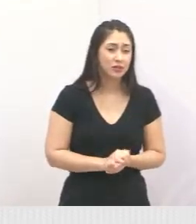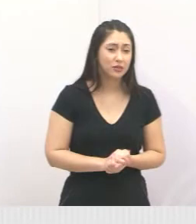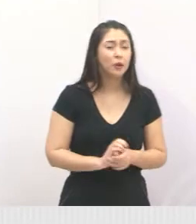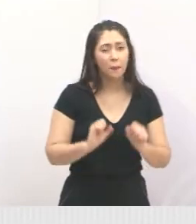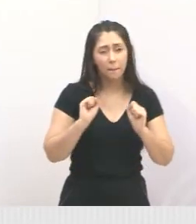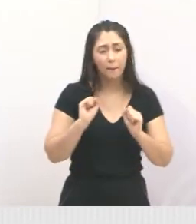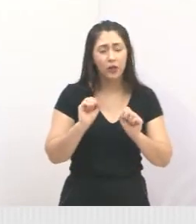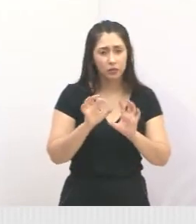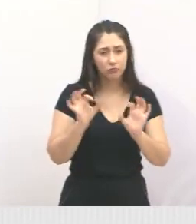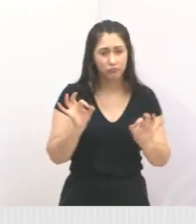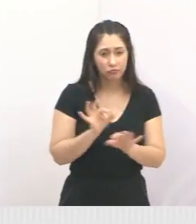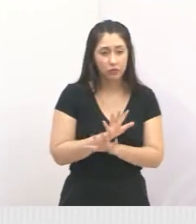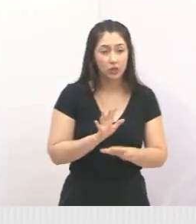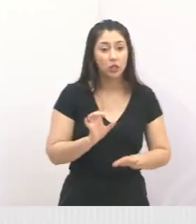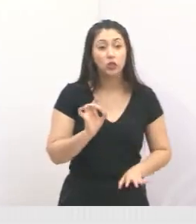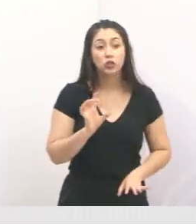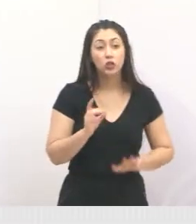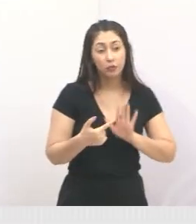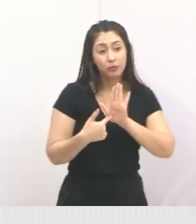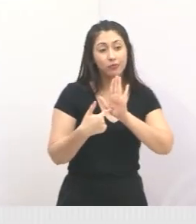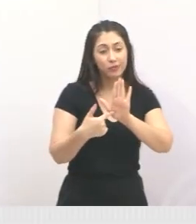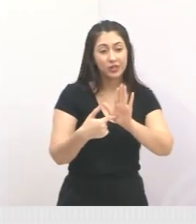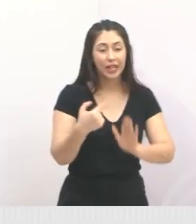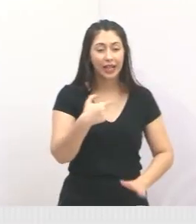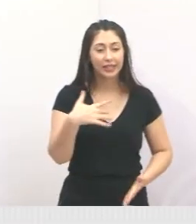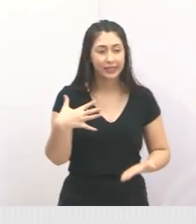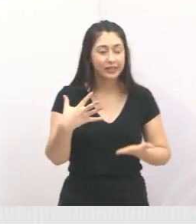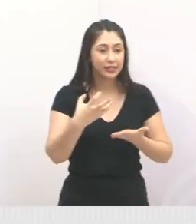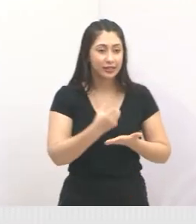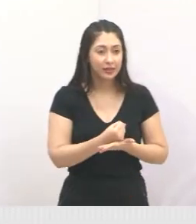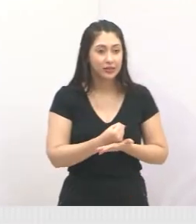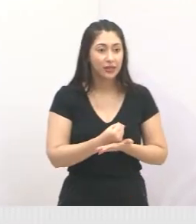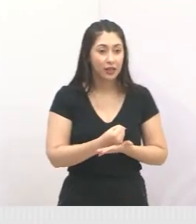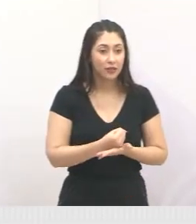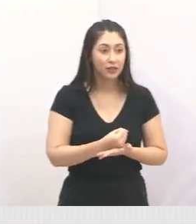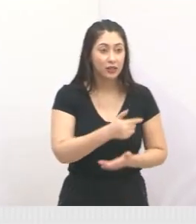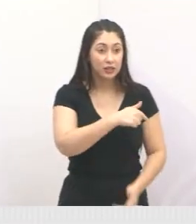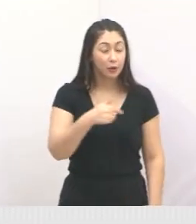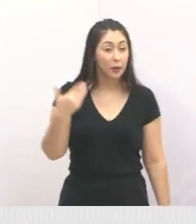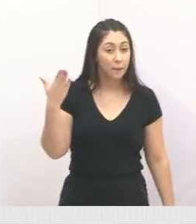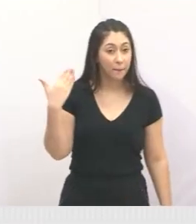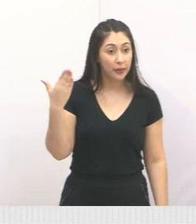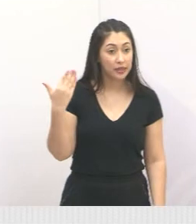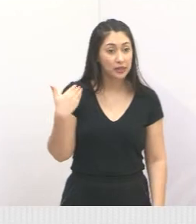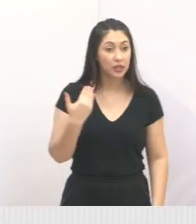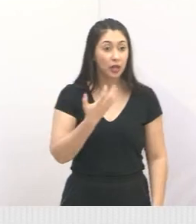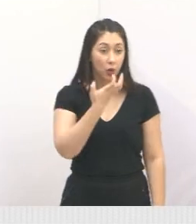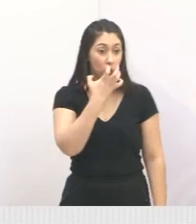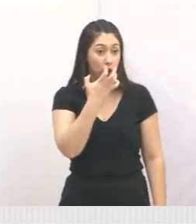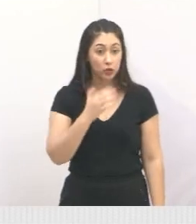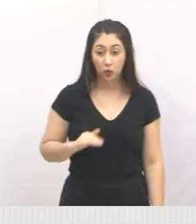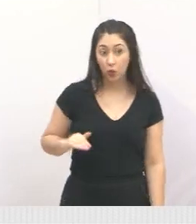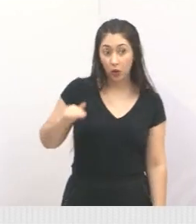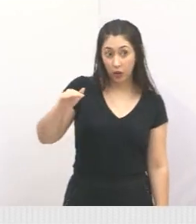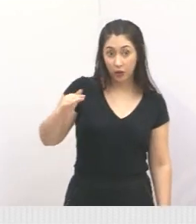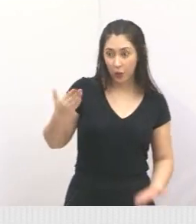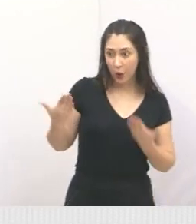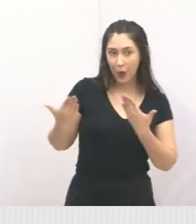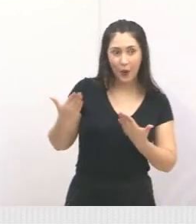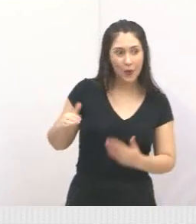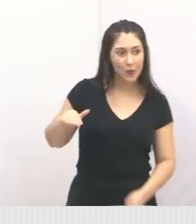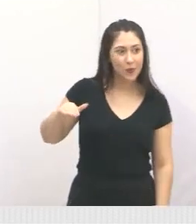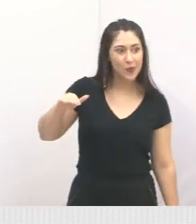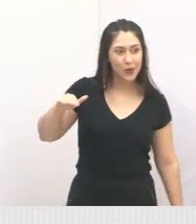Pode tirar, por favor. Só para mostrar para vocês, foi um resgate que a gente fez na sexta-feira passada. Um animal de grande porte, olha ele comparado comigo aí,